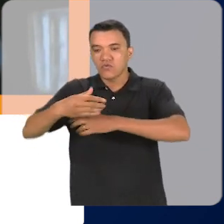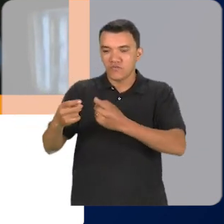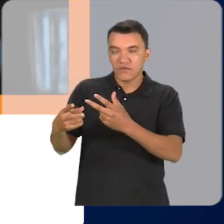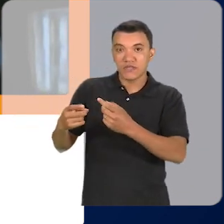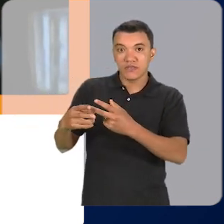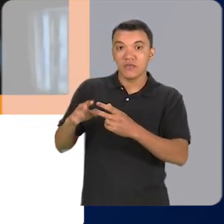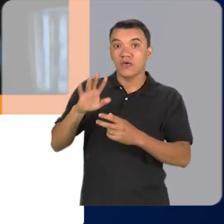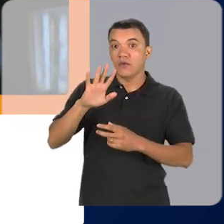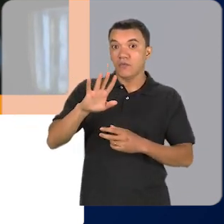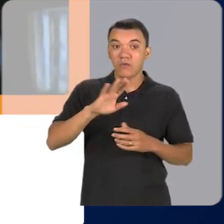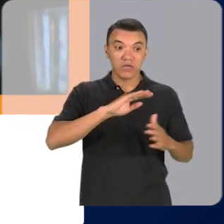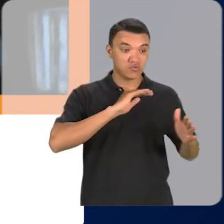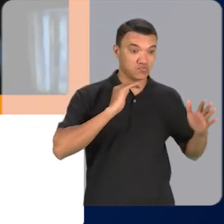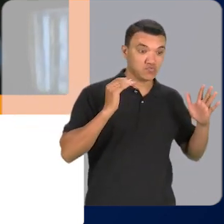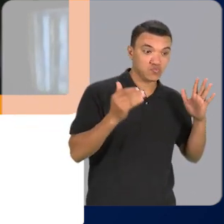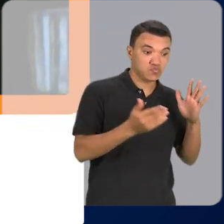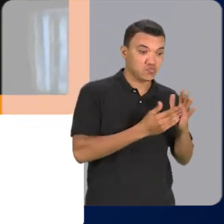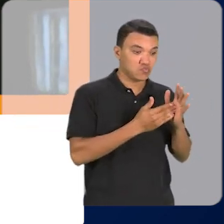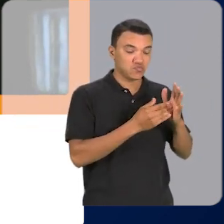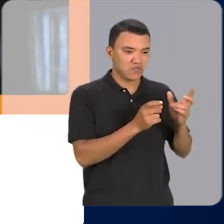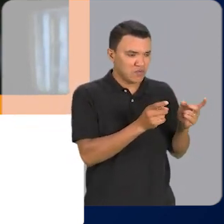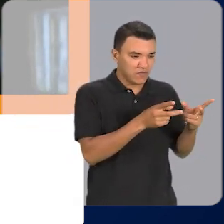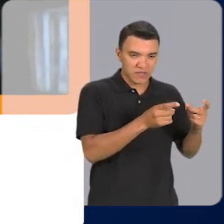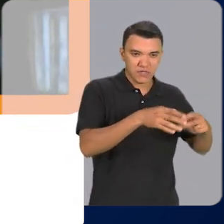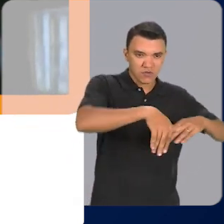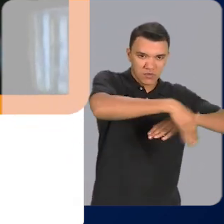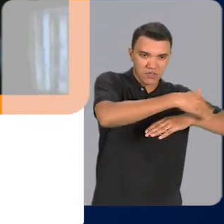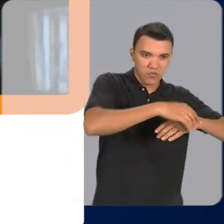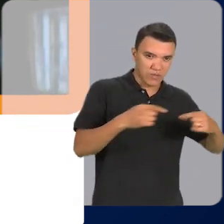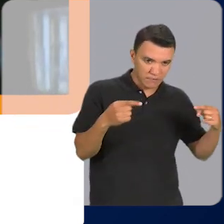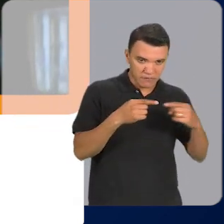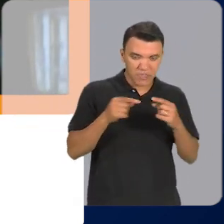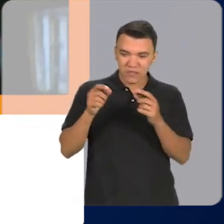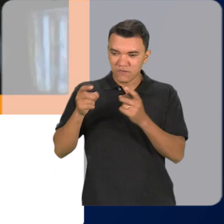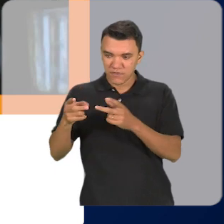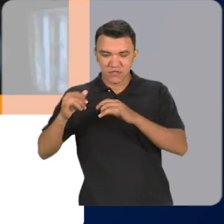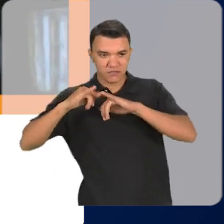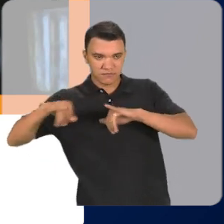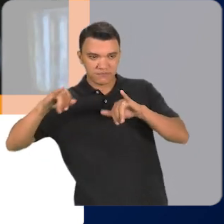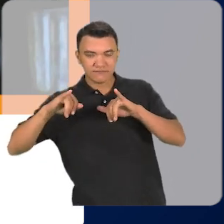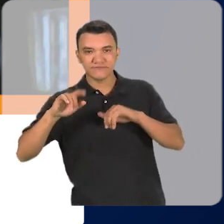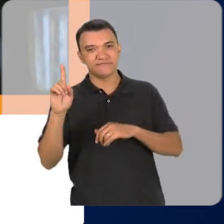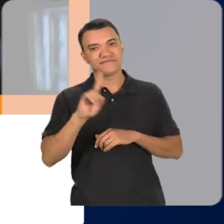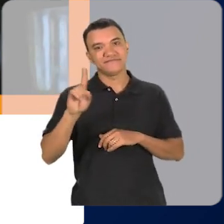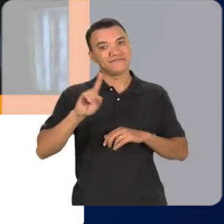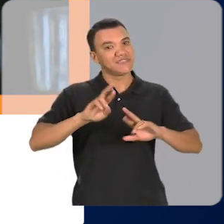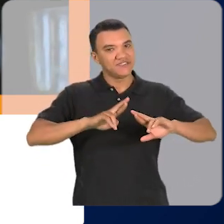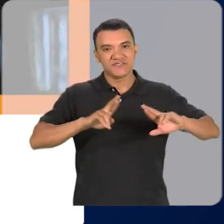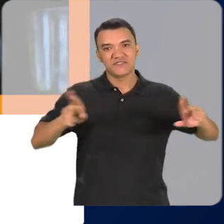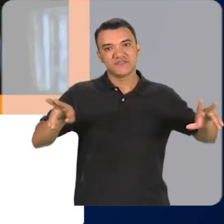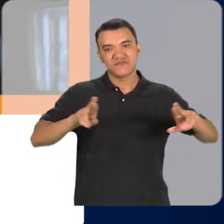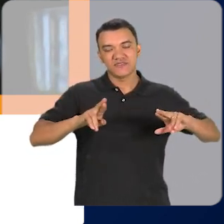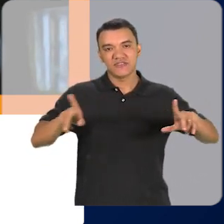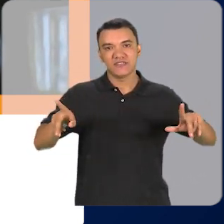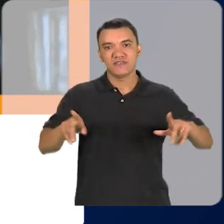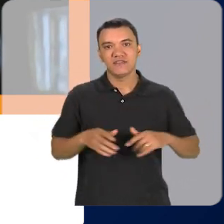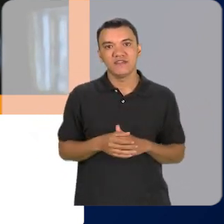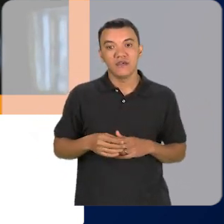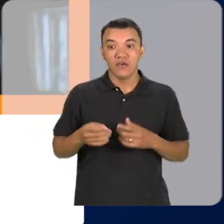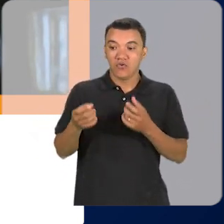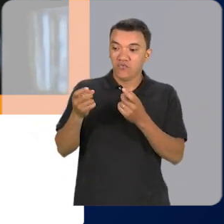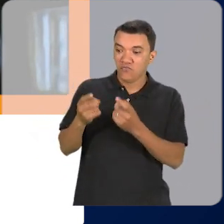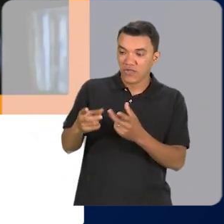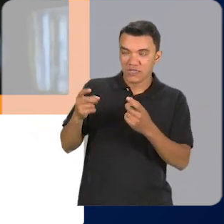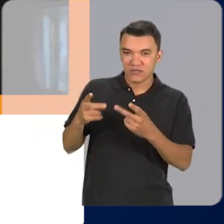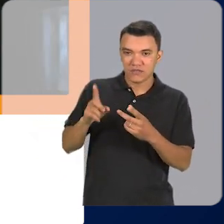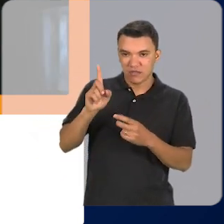nem todo vendedor ambulante é um pregoeiro, né? Então, assim, que fique isso claro, né, não significa o fato de você estar vendendo alguma